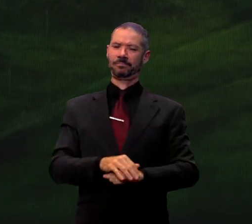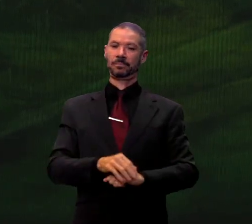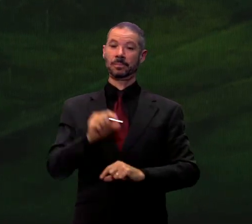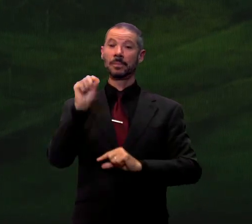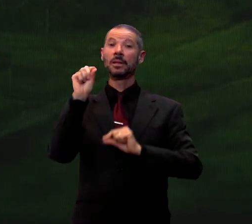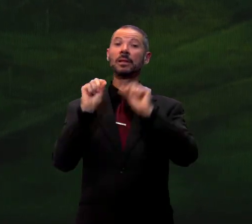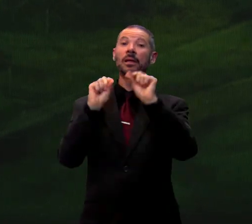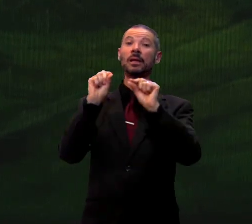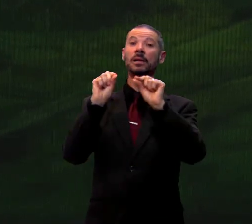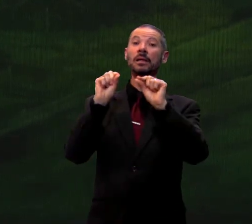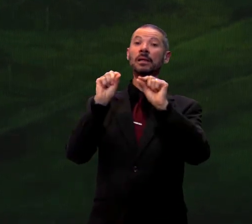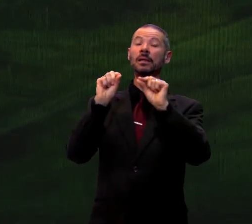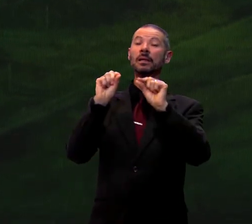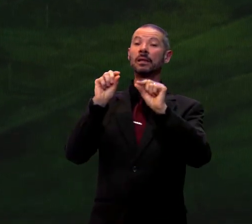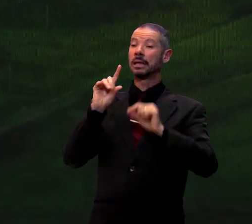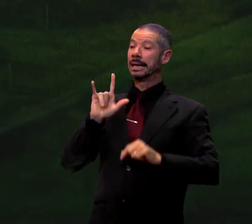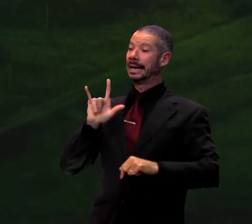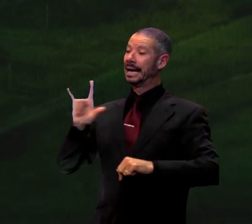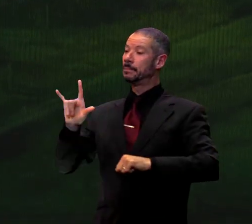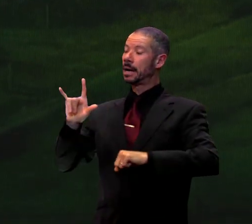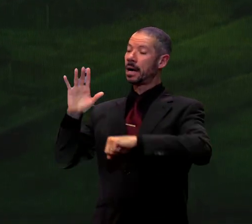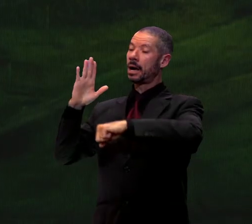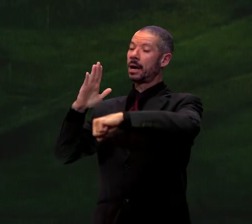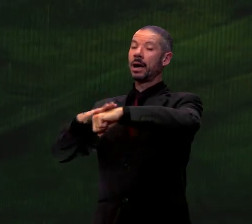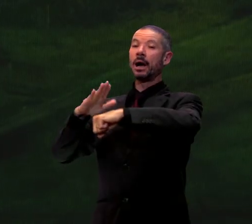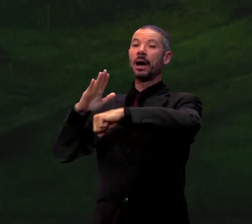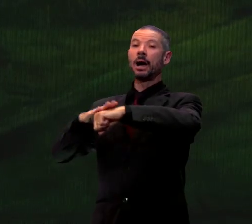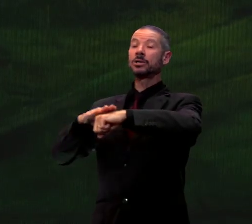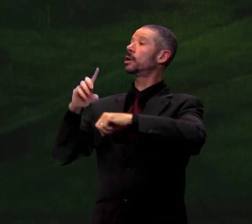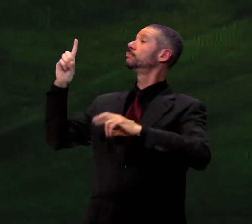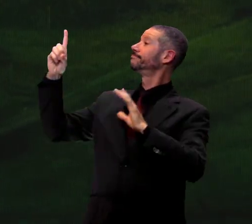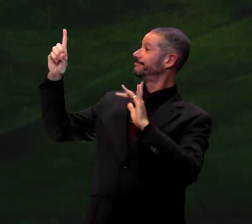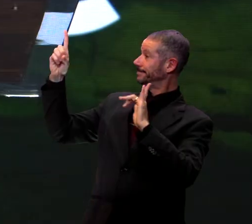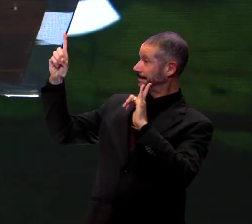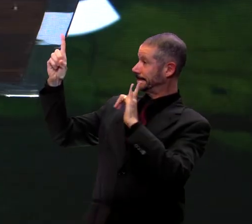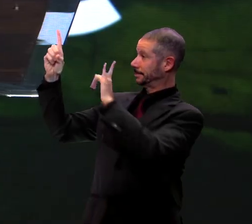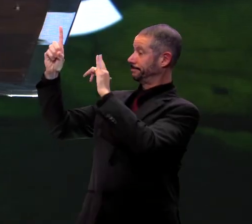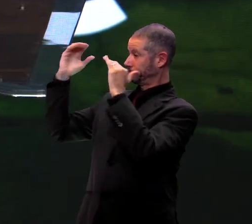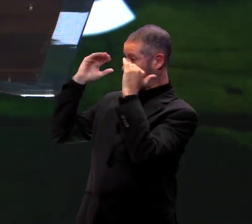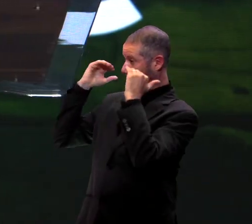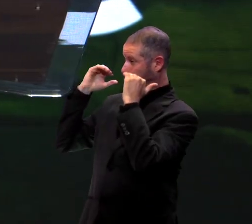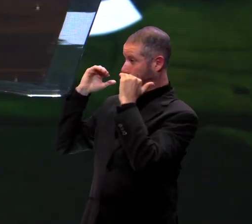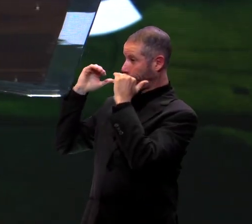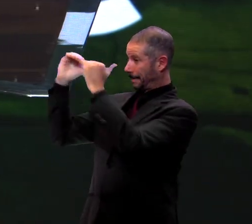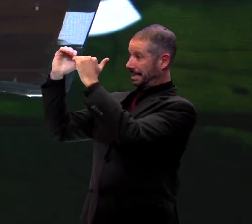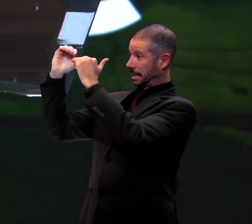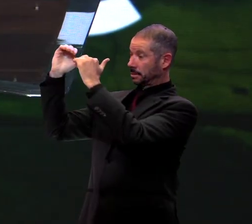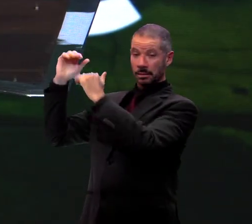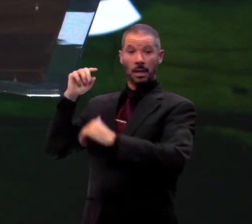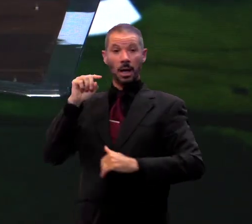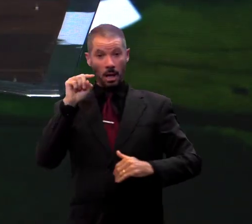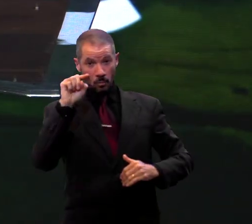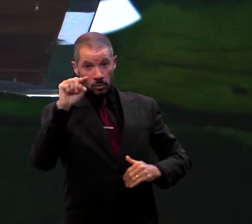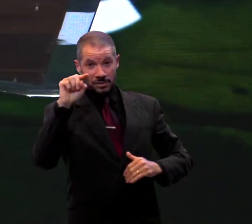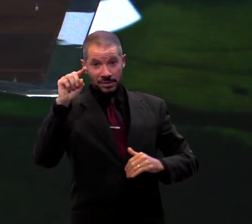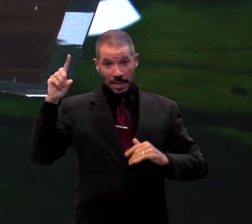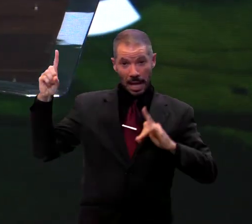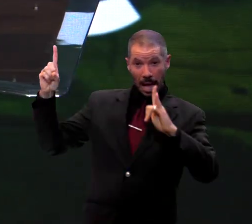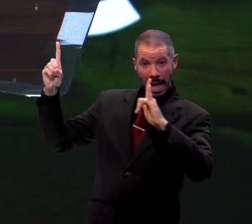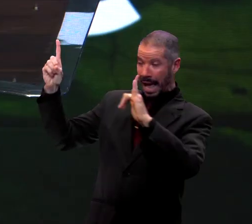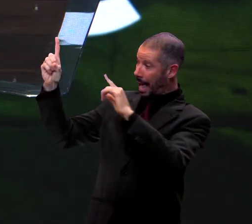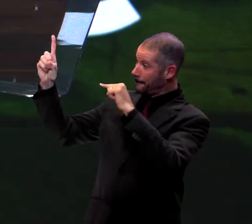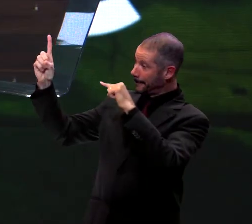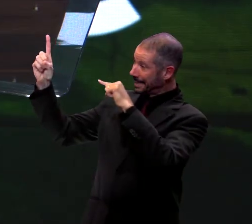Quem ama, age. Quem ama ao Senhor, obedece ao Senhor. Você ama a